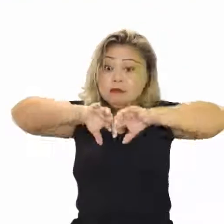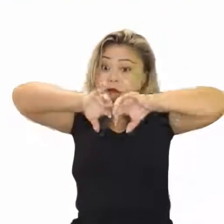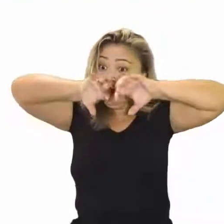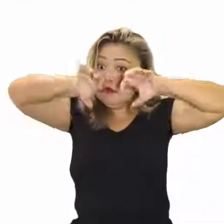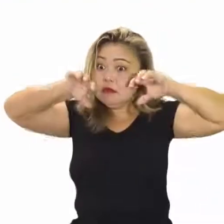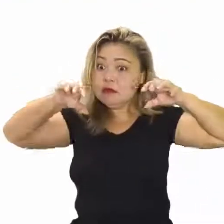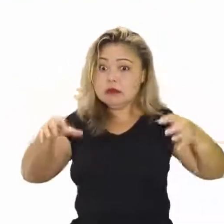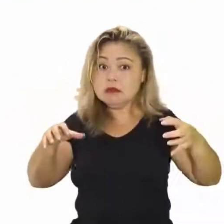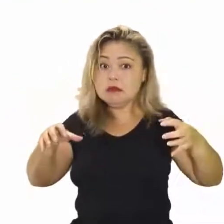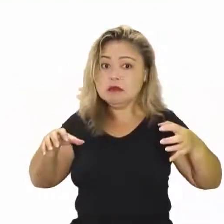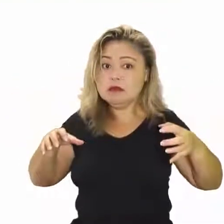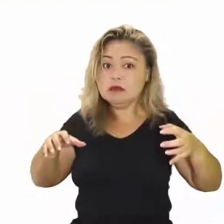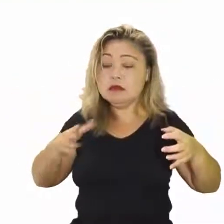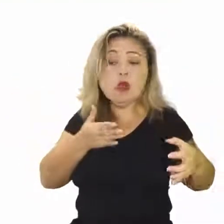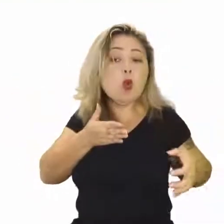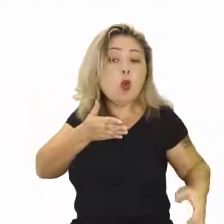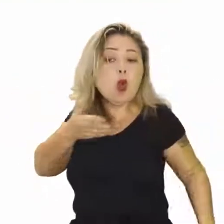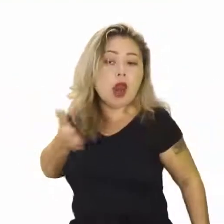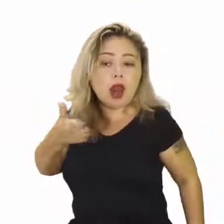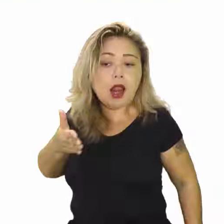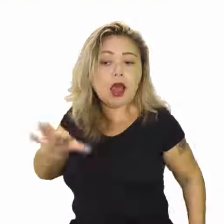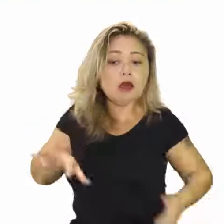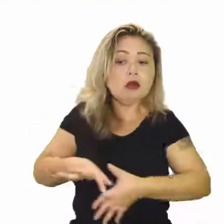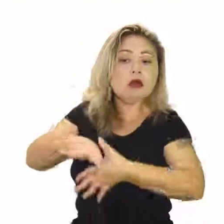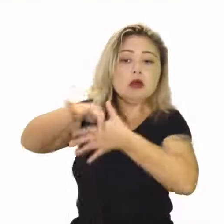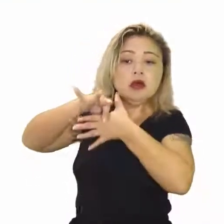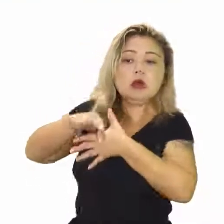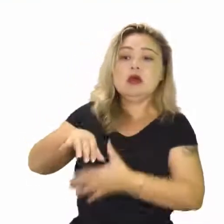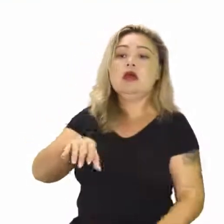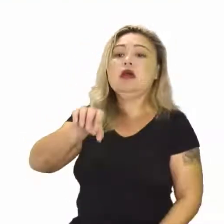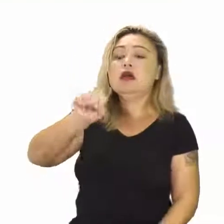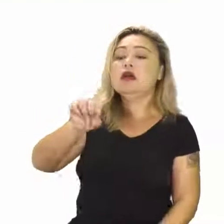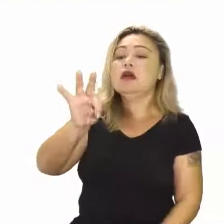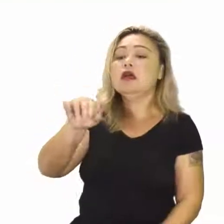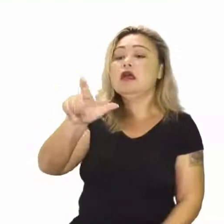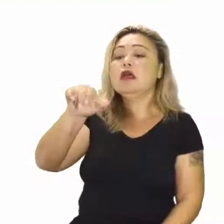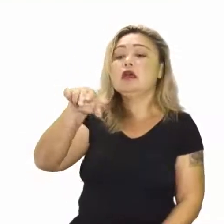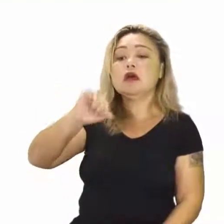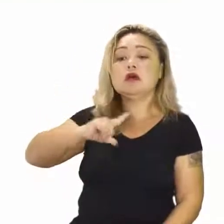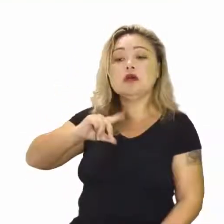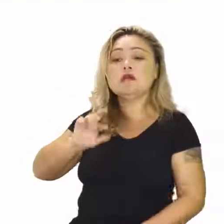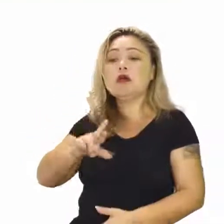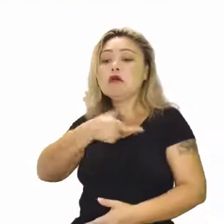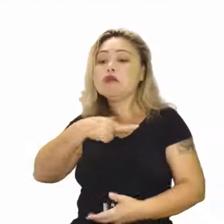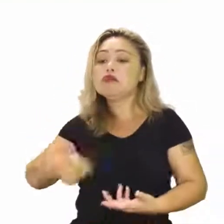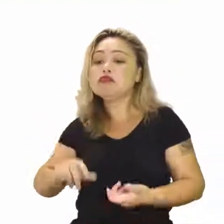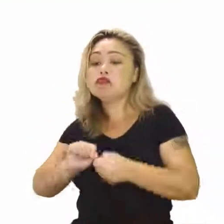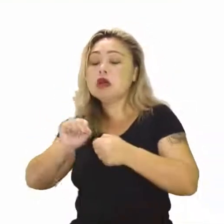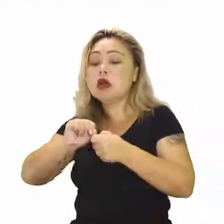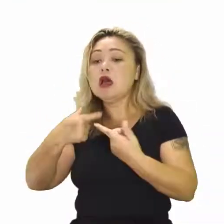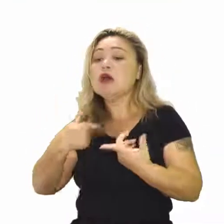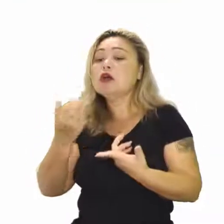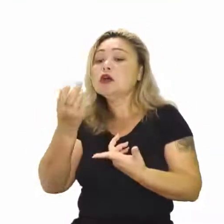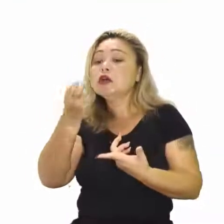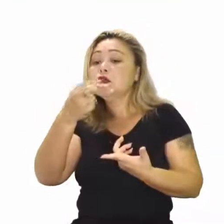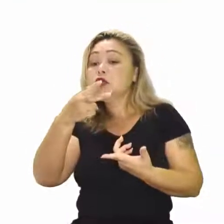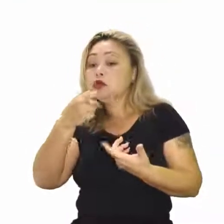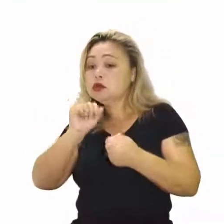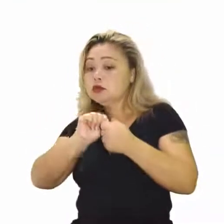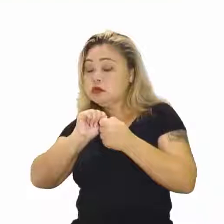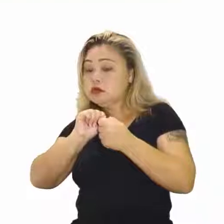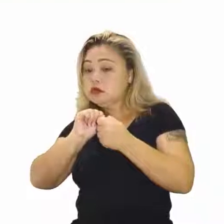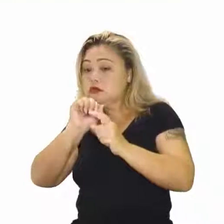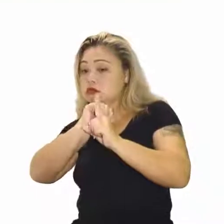divisão. De um lado, liderada por Joseph Stalin pela União das Repúblicas Socialistas Soviéticas,